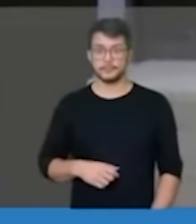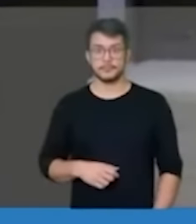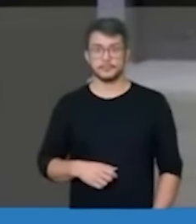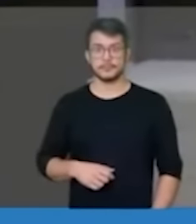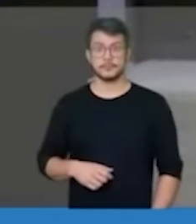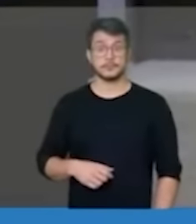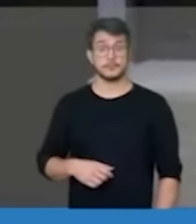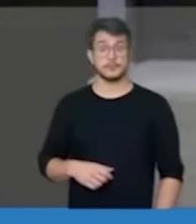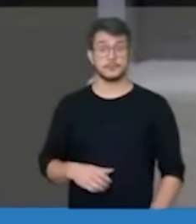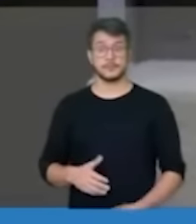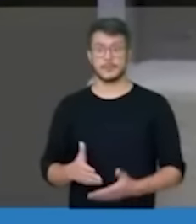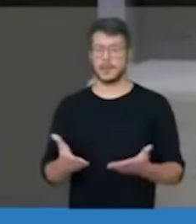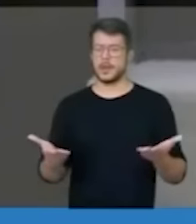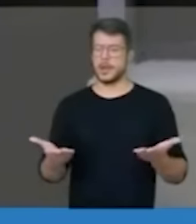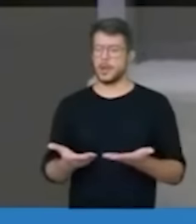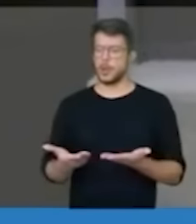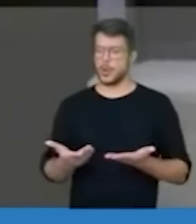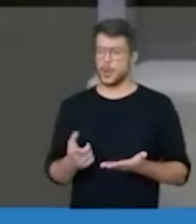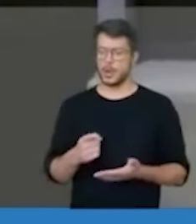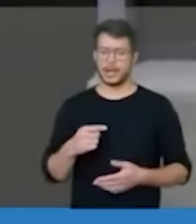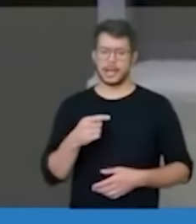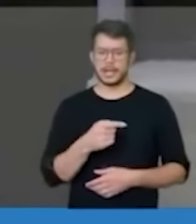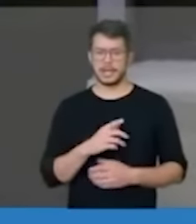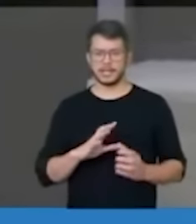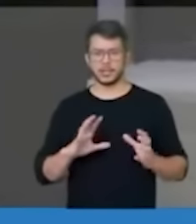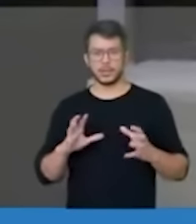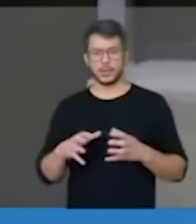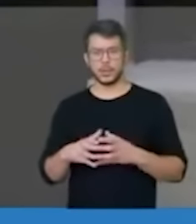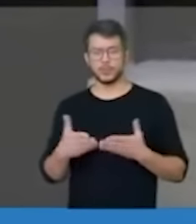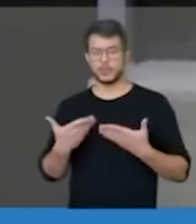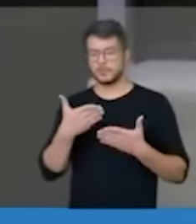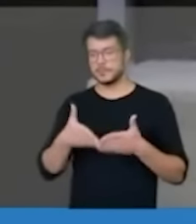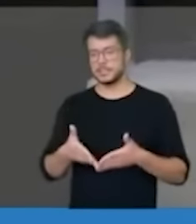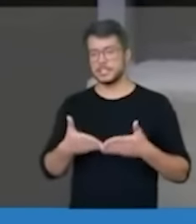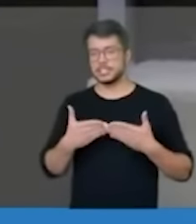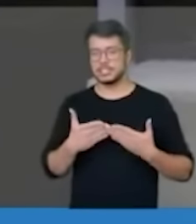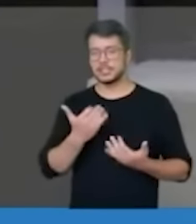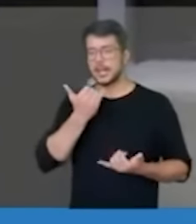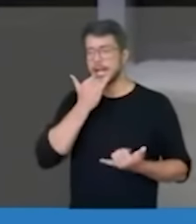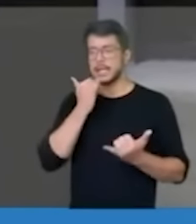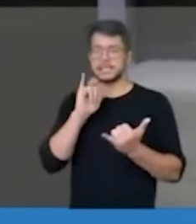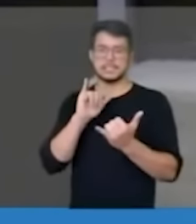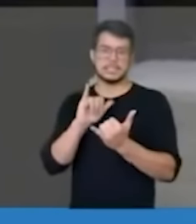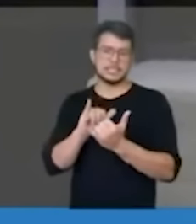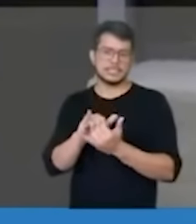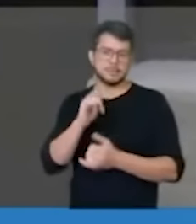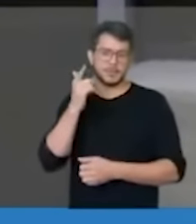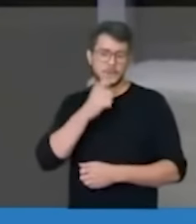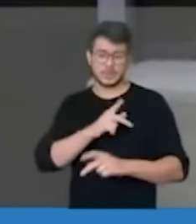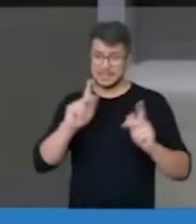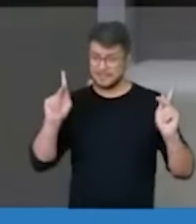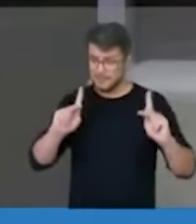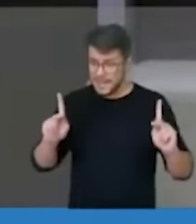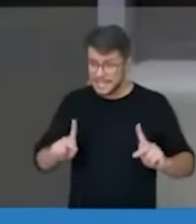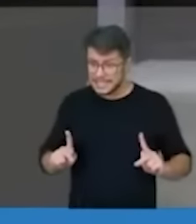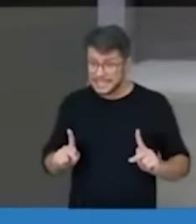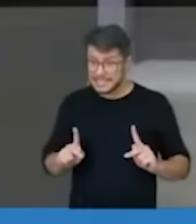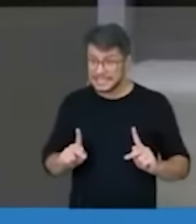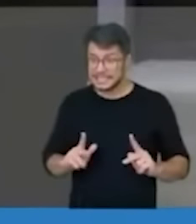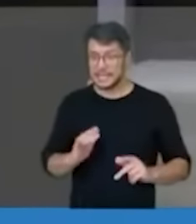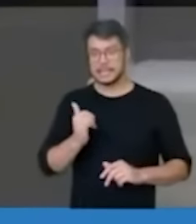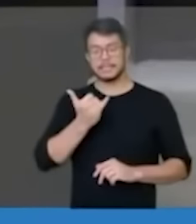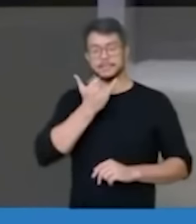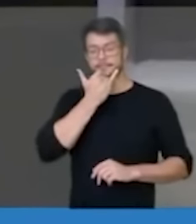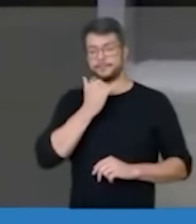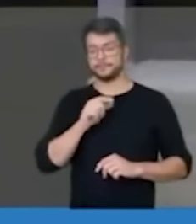ouvindo que eles querem anistia. Por que eles querem anistia? Para pacificar o Brasil. Ora, ora, a paz que vocês